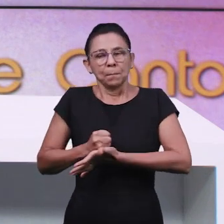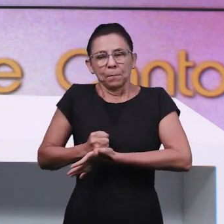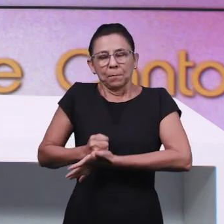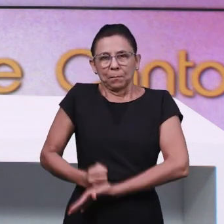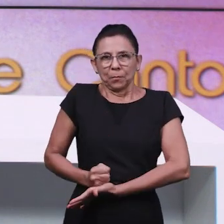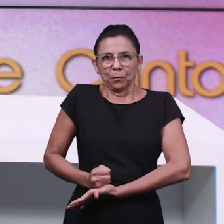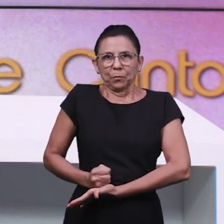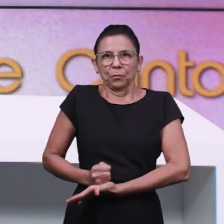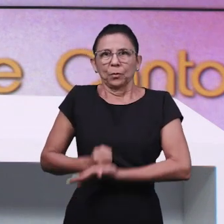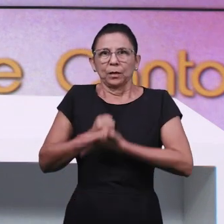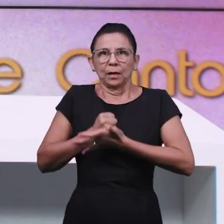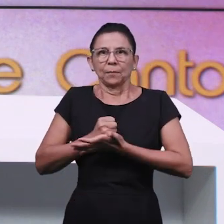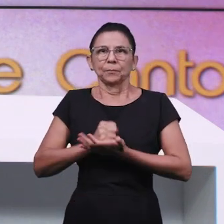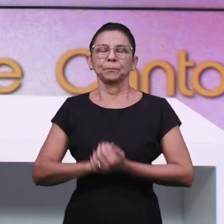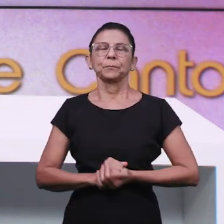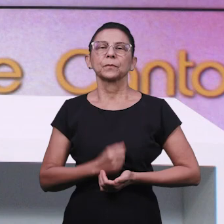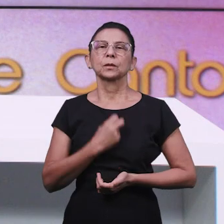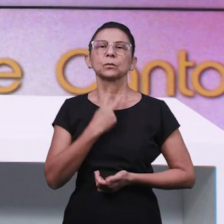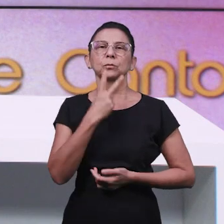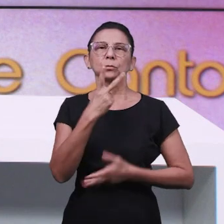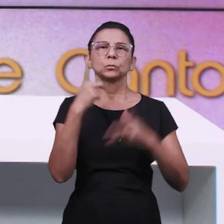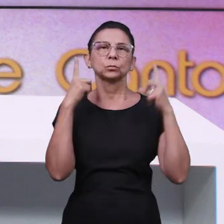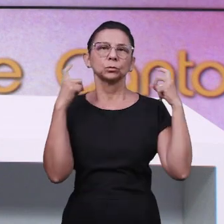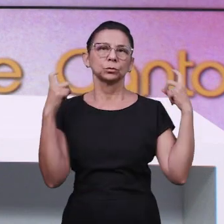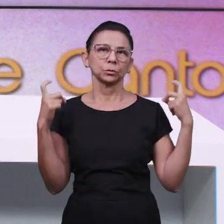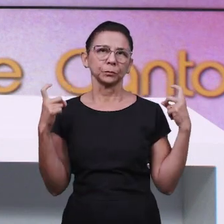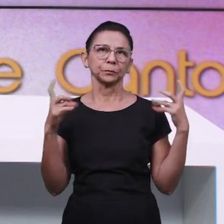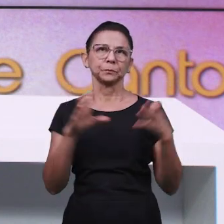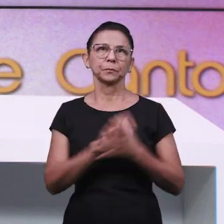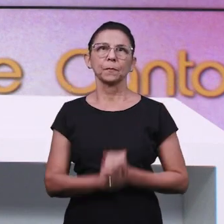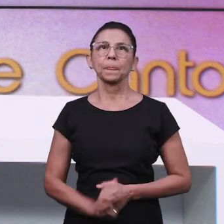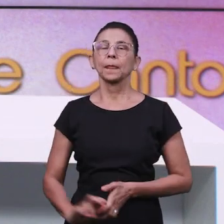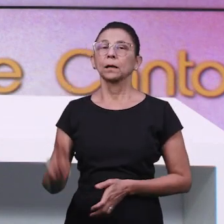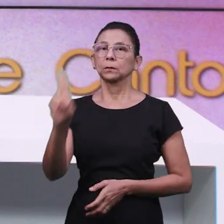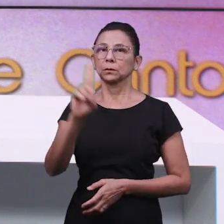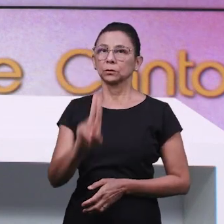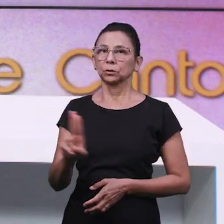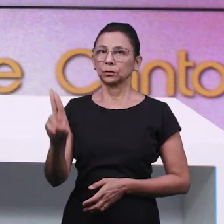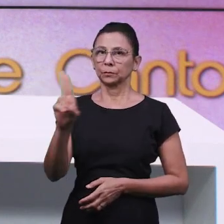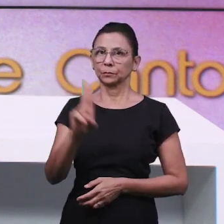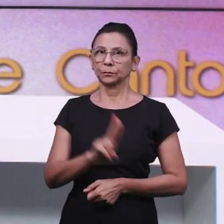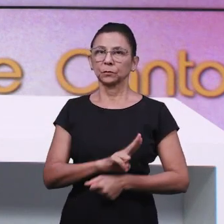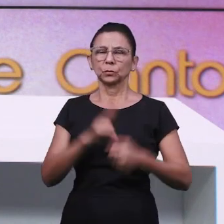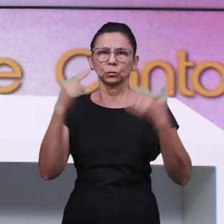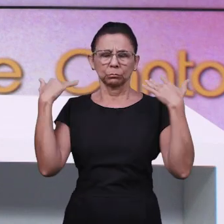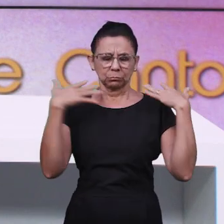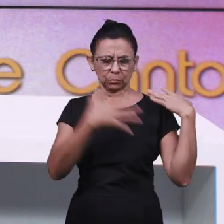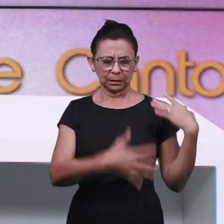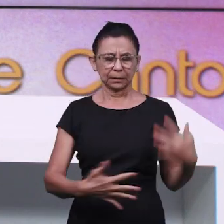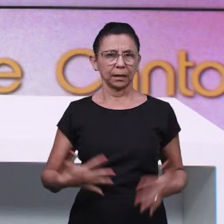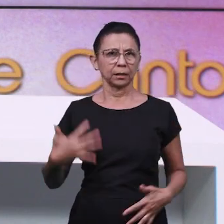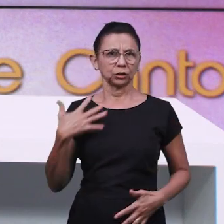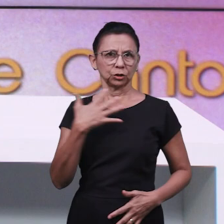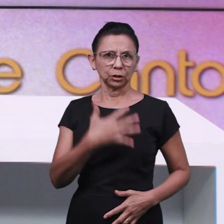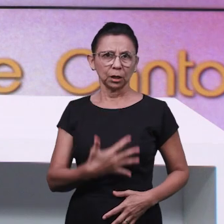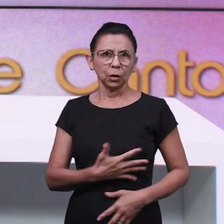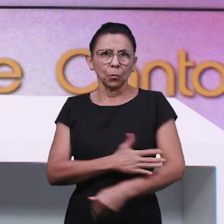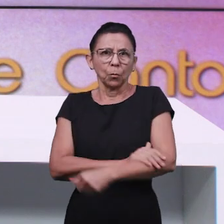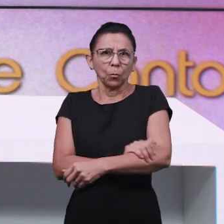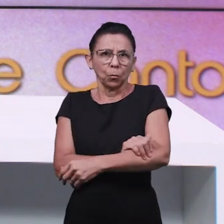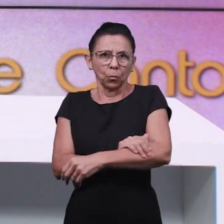a nossa emissão. Então, quando nós utilizamos essa musculatura respiratória